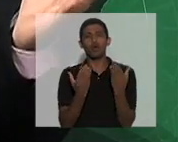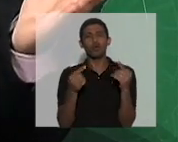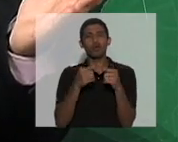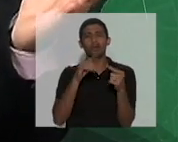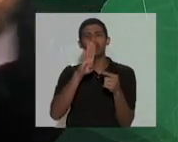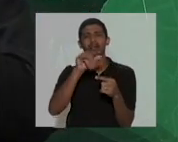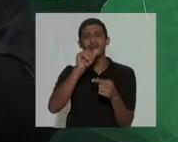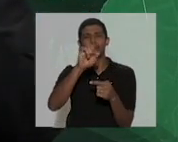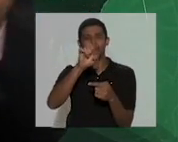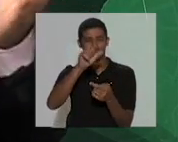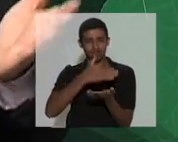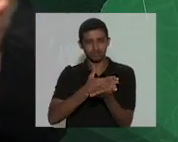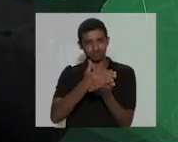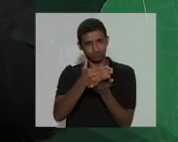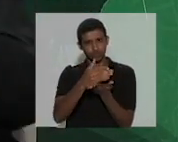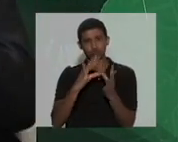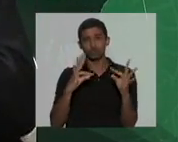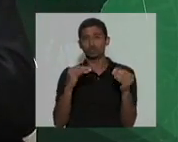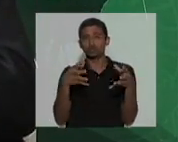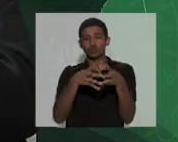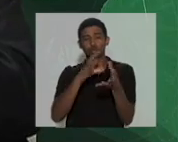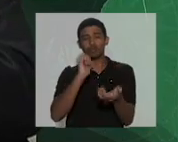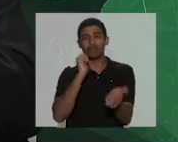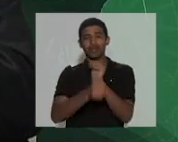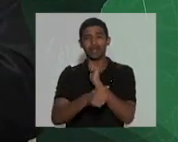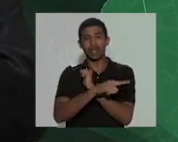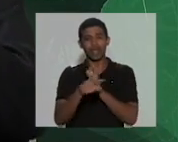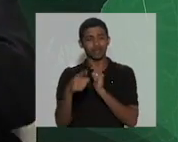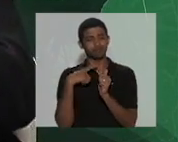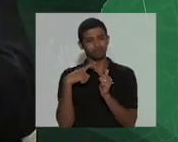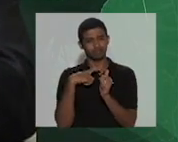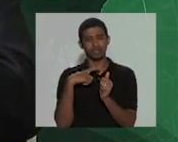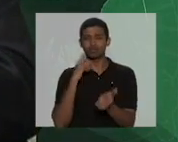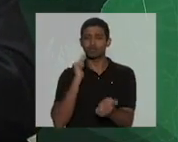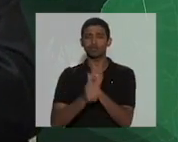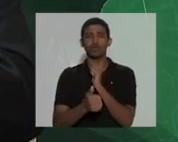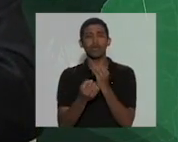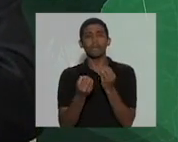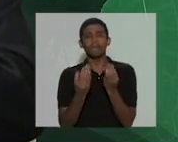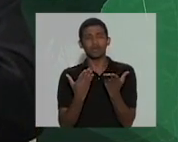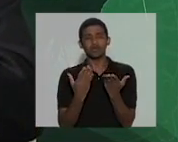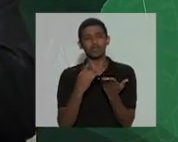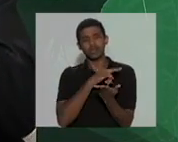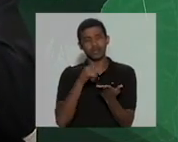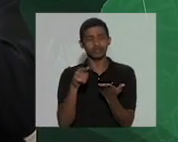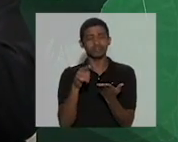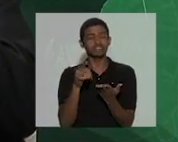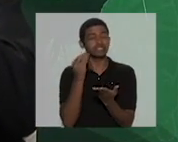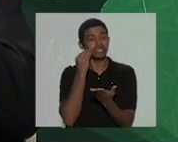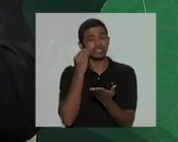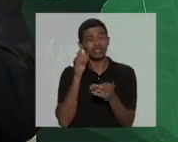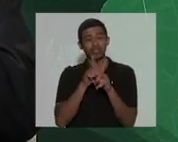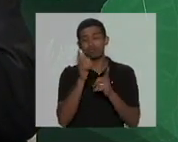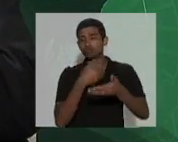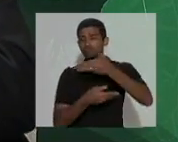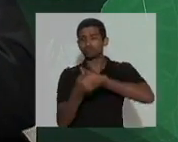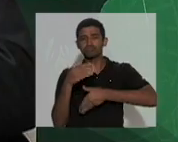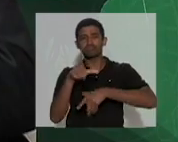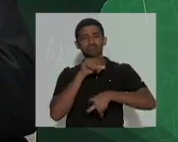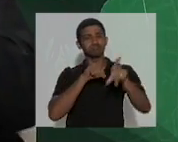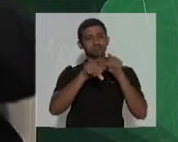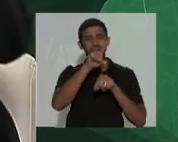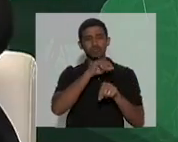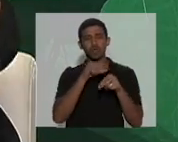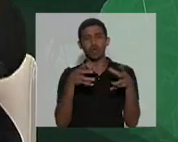base, né? Que os atletas, que todos aqueles que participem do esporte tenham a possibilidade de participar também do processo